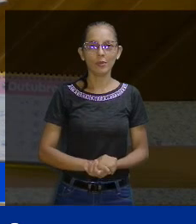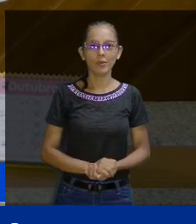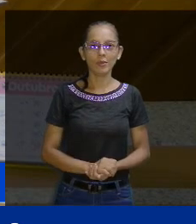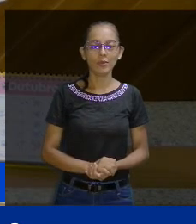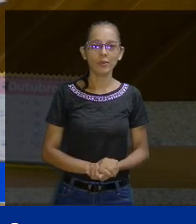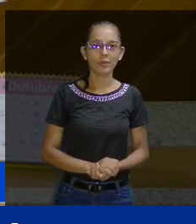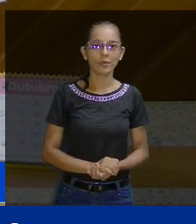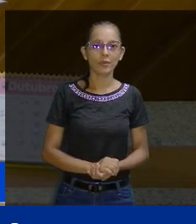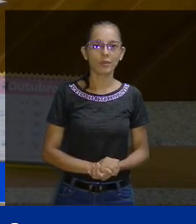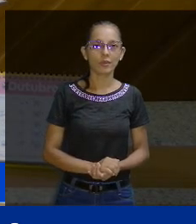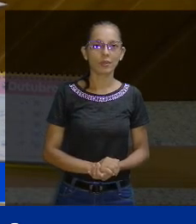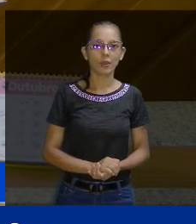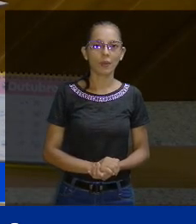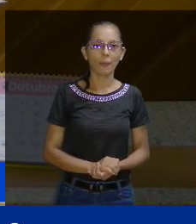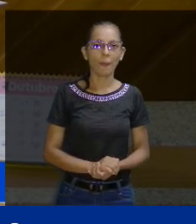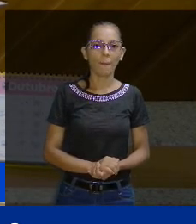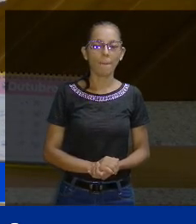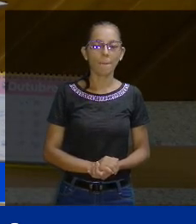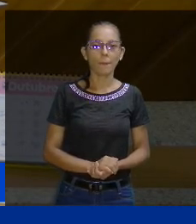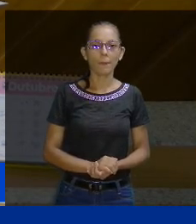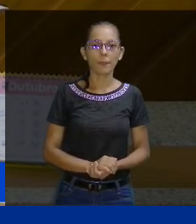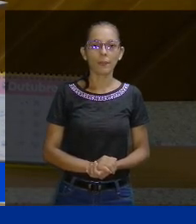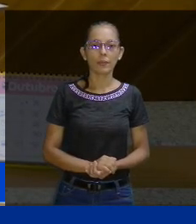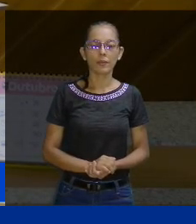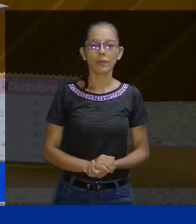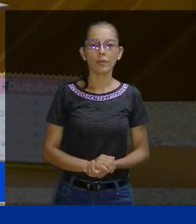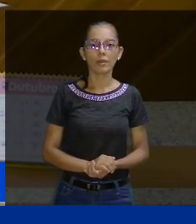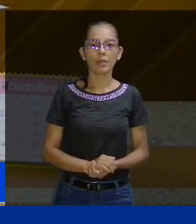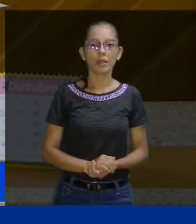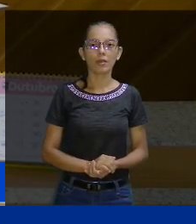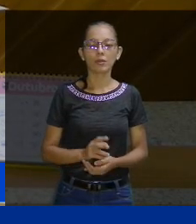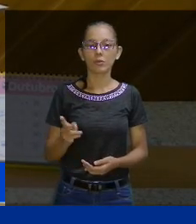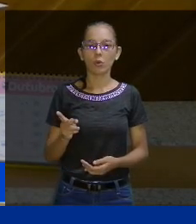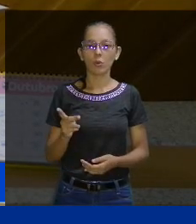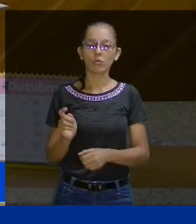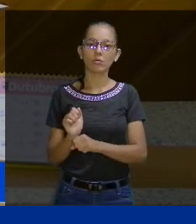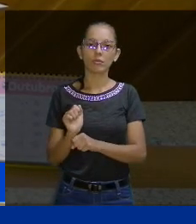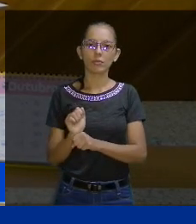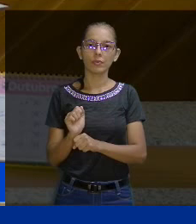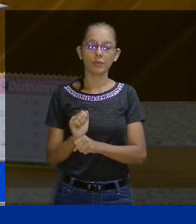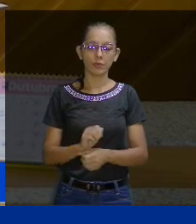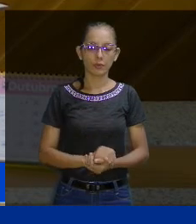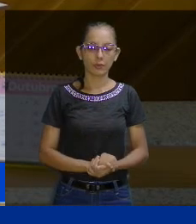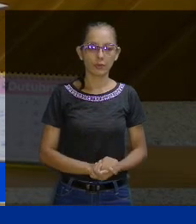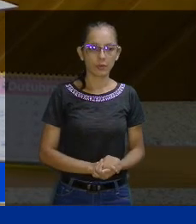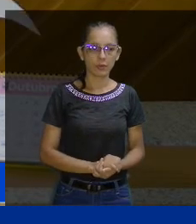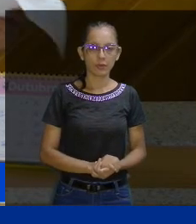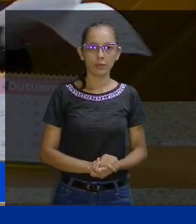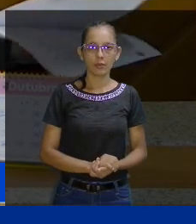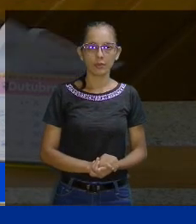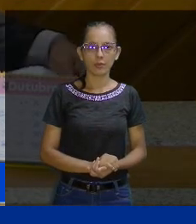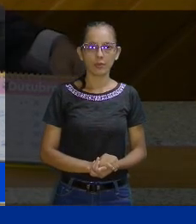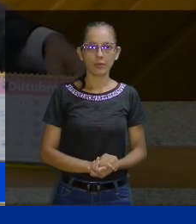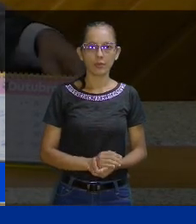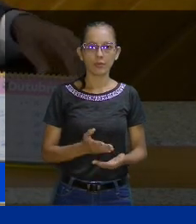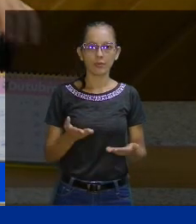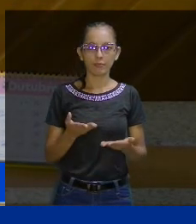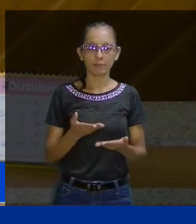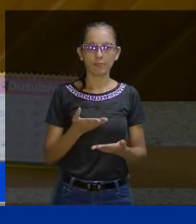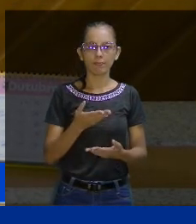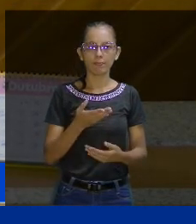Anselmo Gonçalves e Tina Souza aguardam. Está com a palavra o doutor Rivaldo